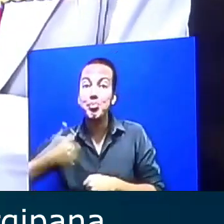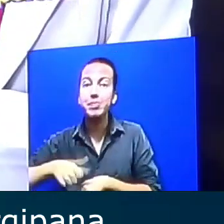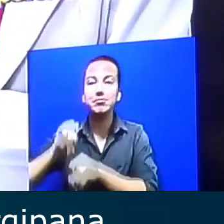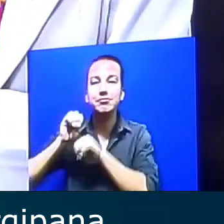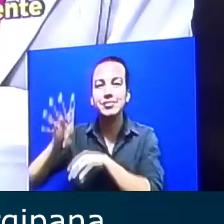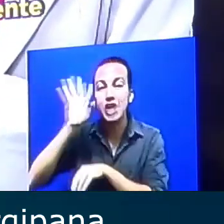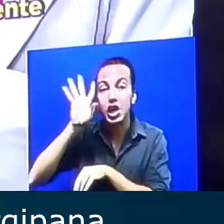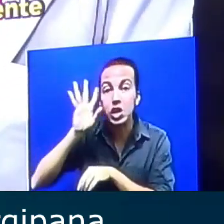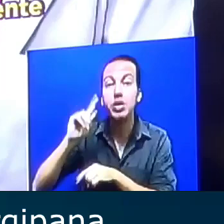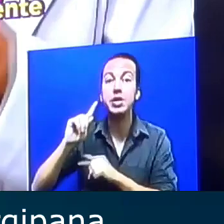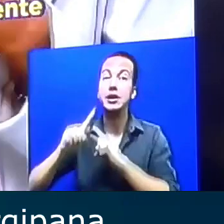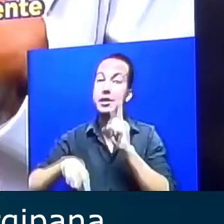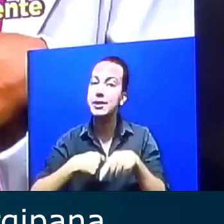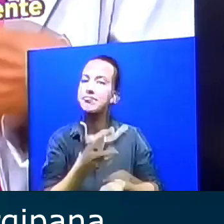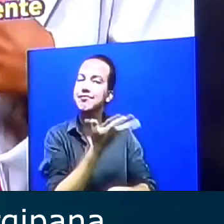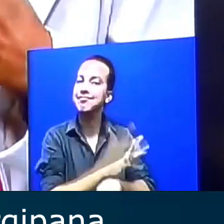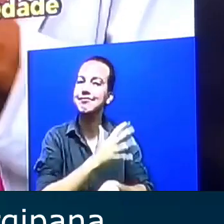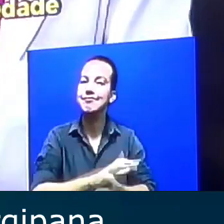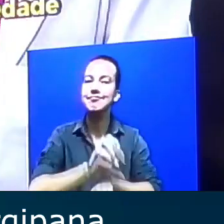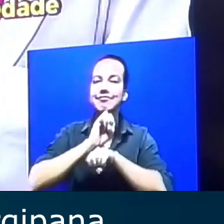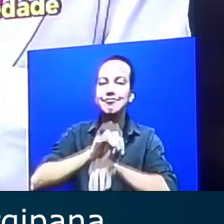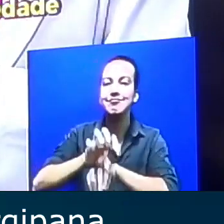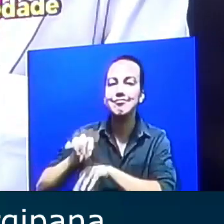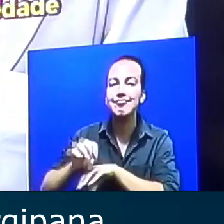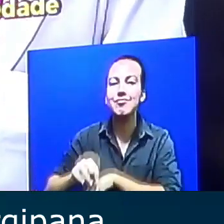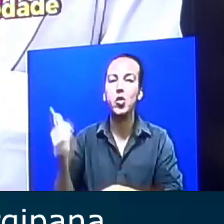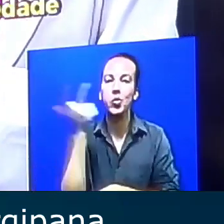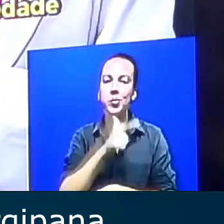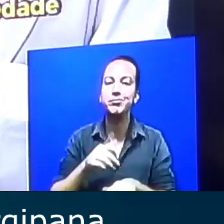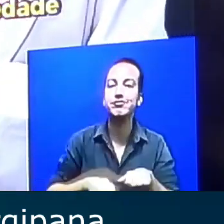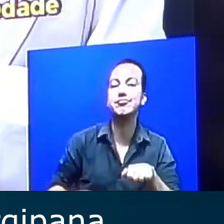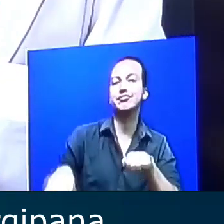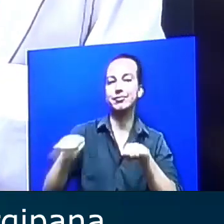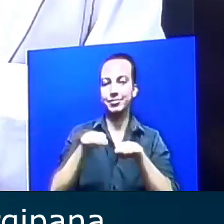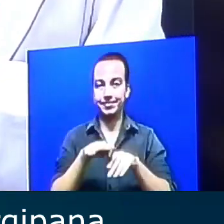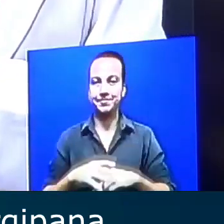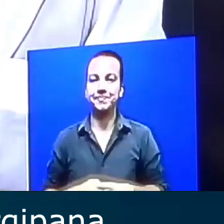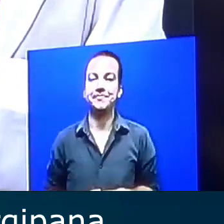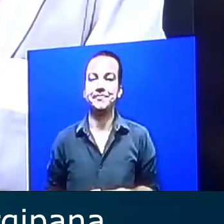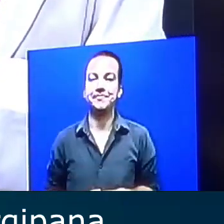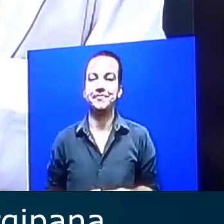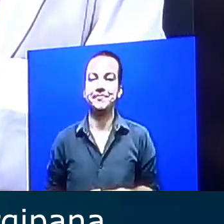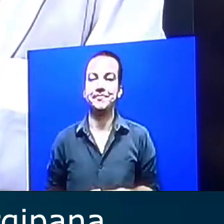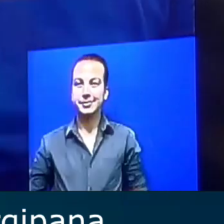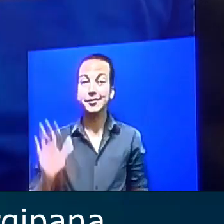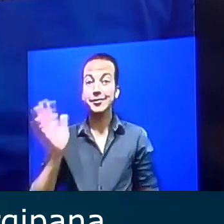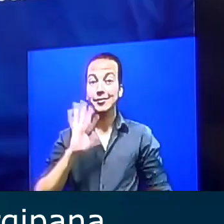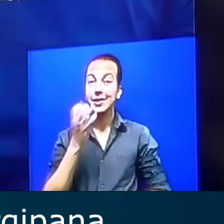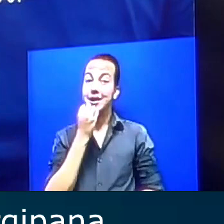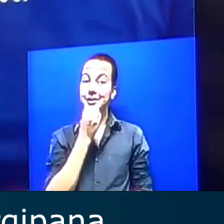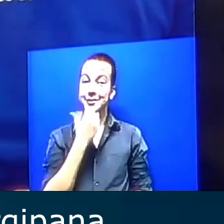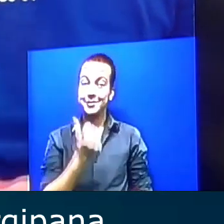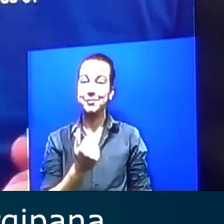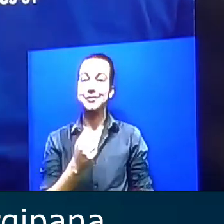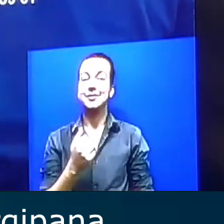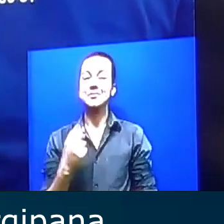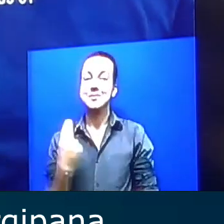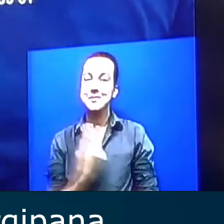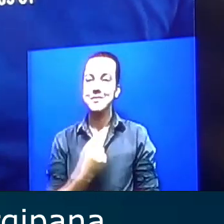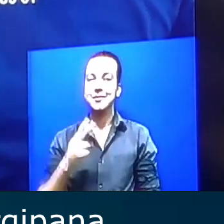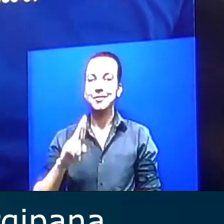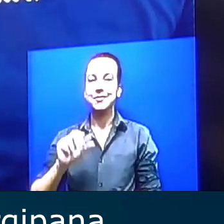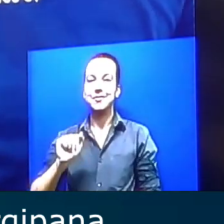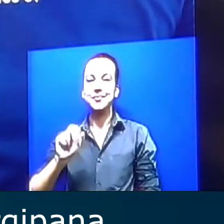muito importante para que a gente venha realmente trabalhar e cuidar dentro da sociedade. E aí, pessoal, tudo bem? Meu nome é